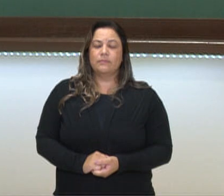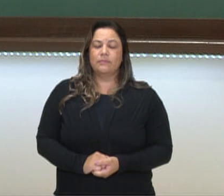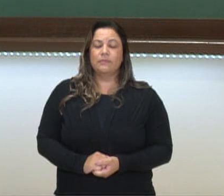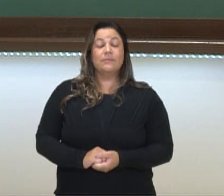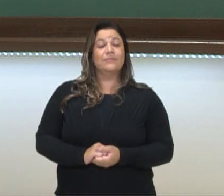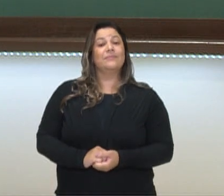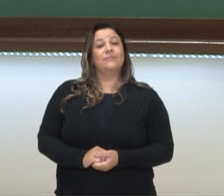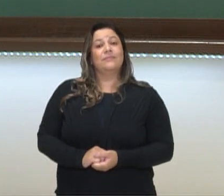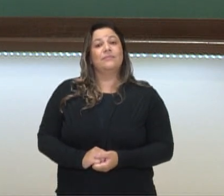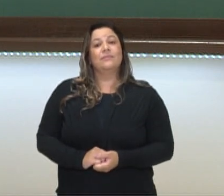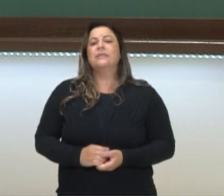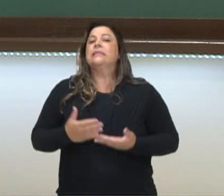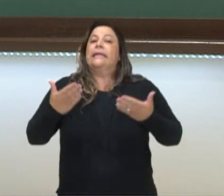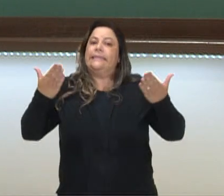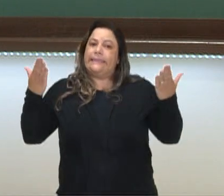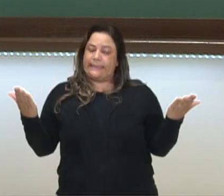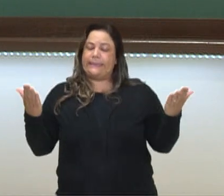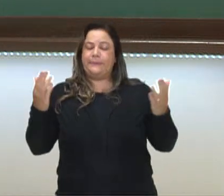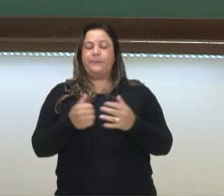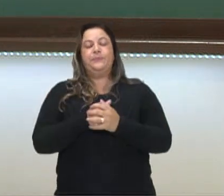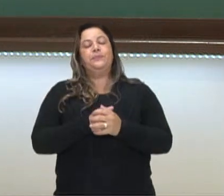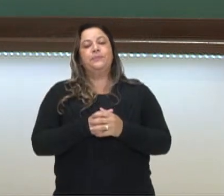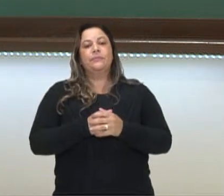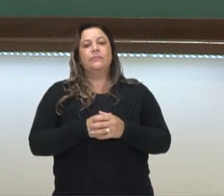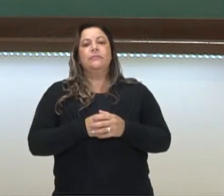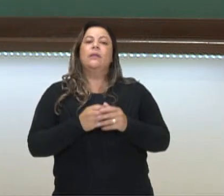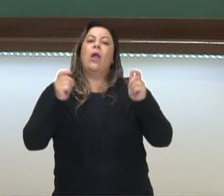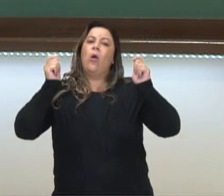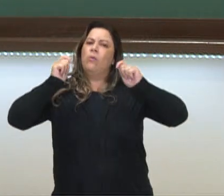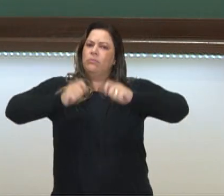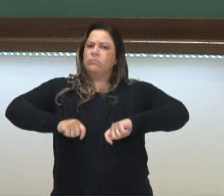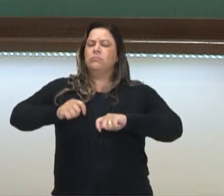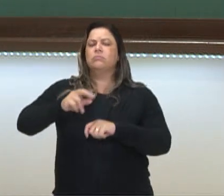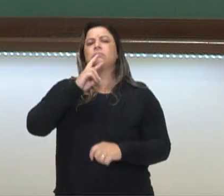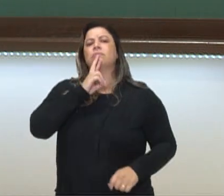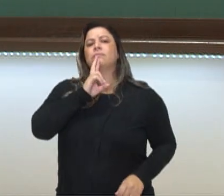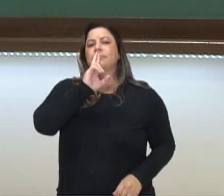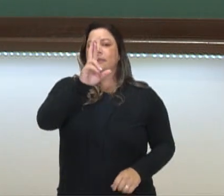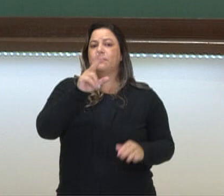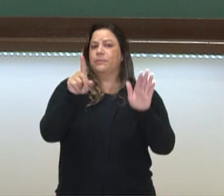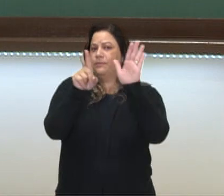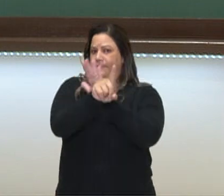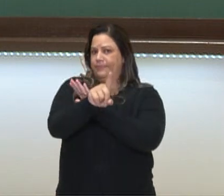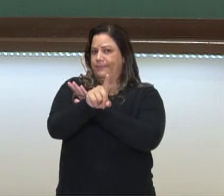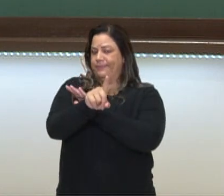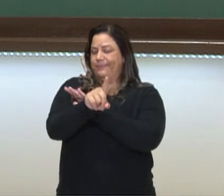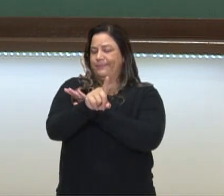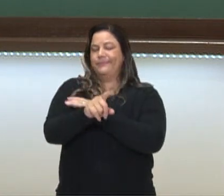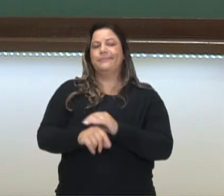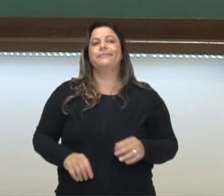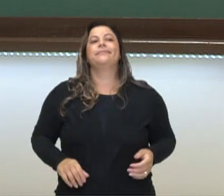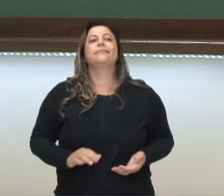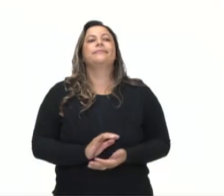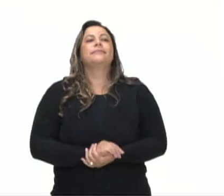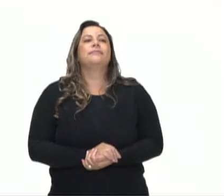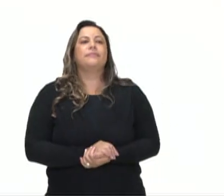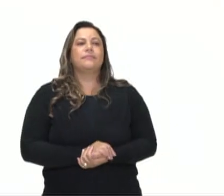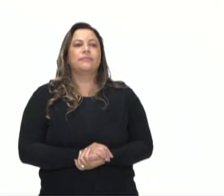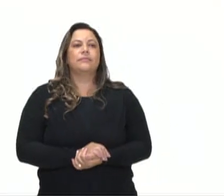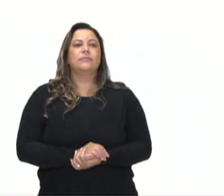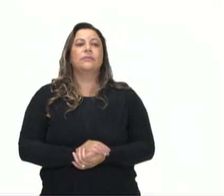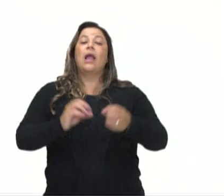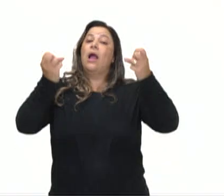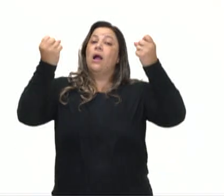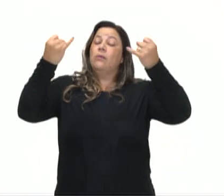Muito bem, quero colocar aqui para você uma possível resposta para essa questão. Acompanhe aqui, ó.